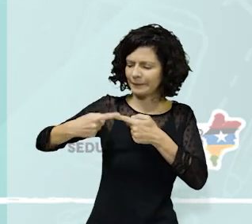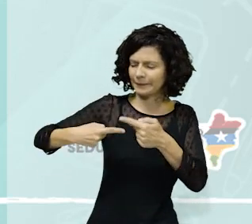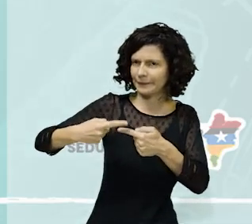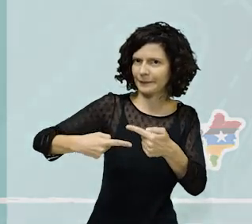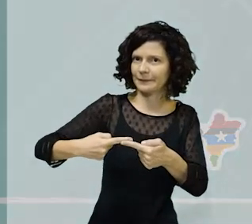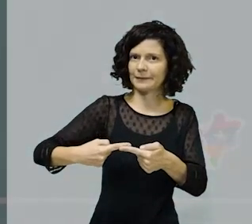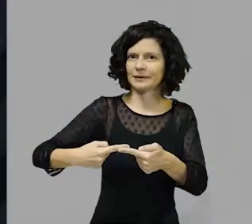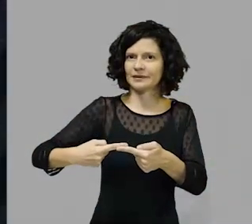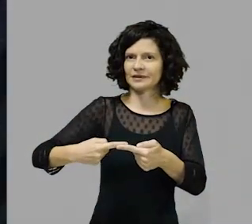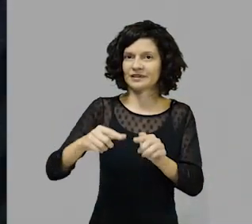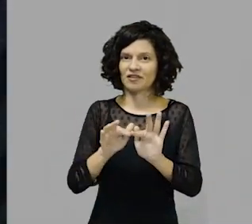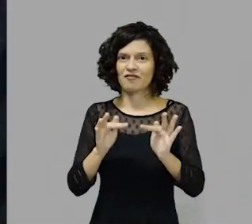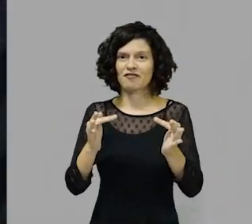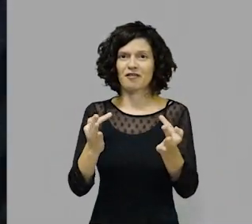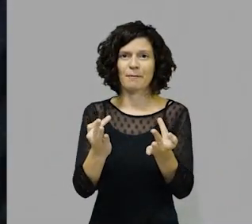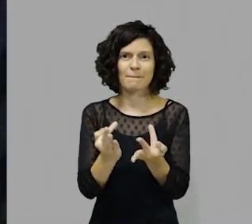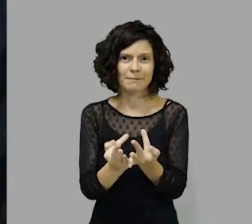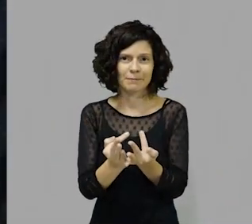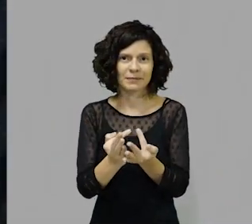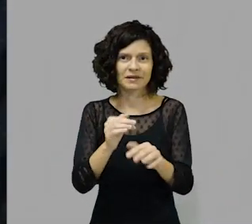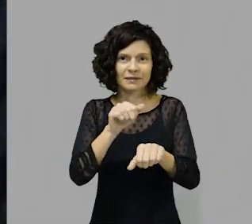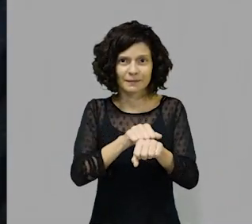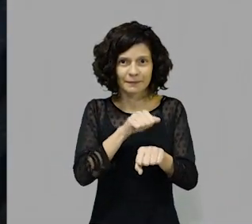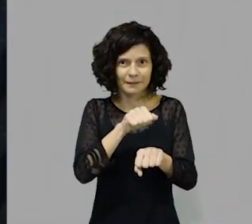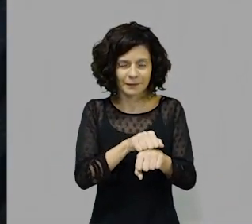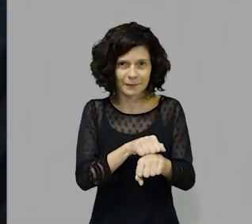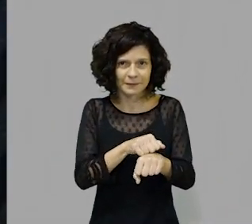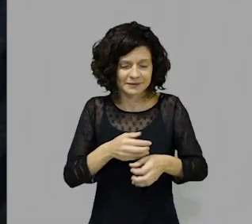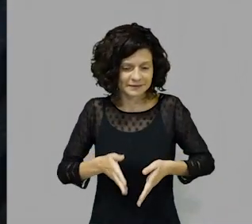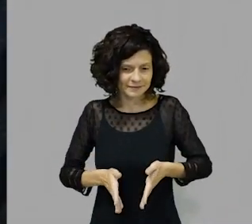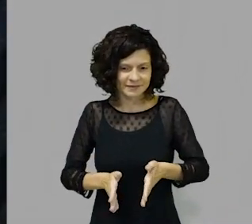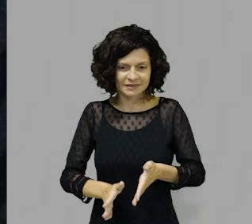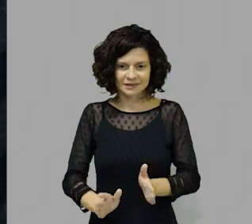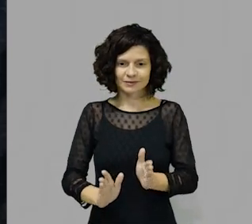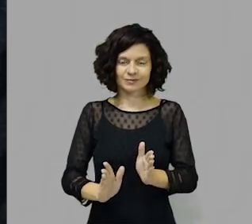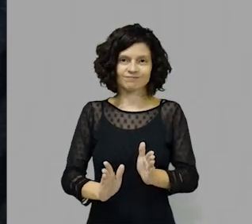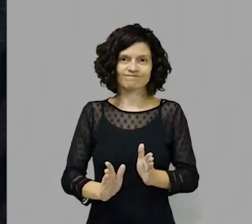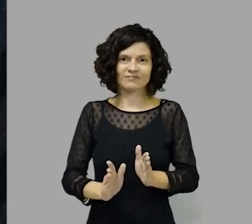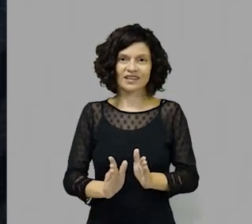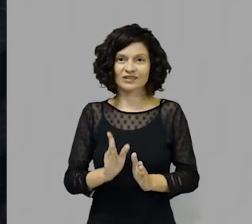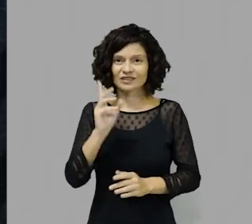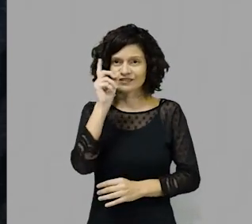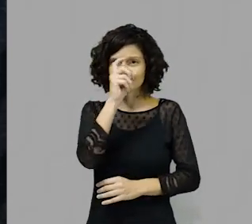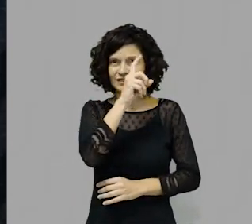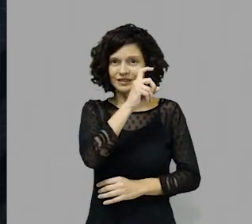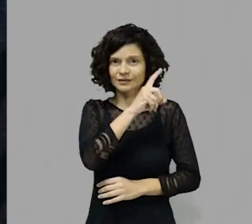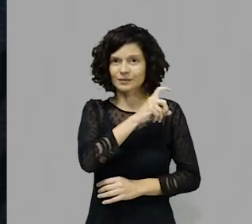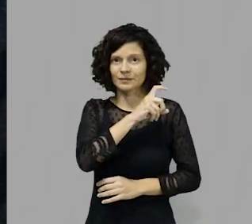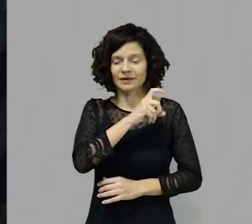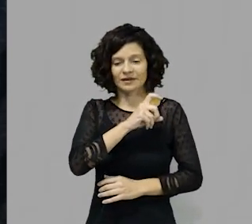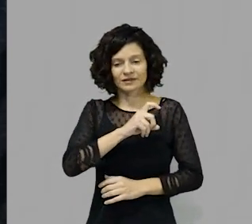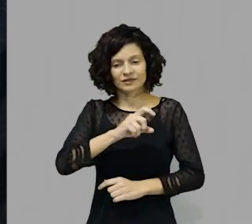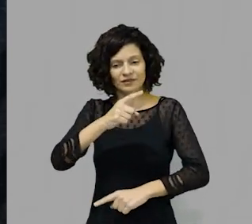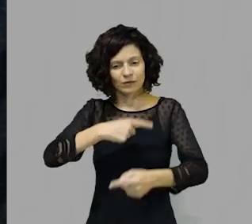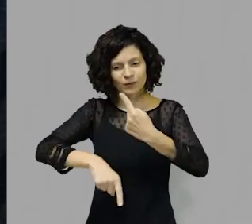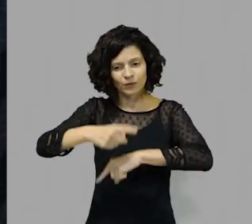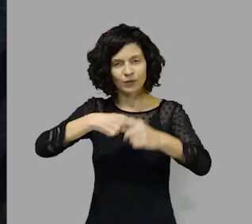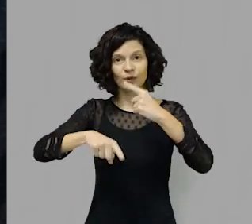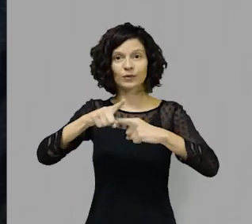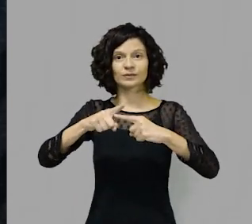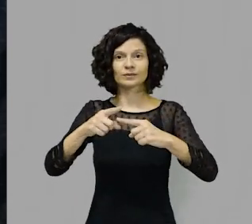teria um componente hereditário. Então, a pessoa nasceu numa família pobre, dificilmente ela vai sair daquela condição, dentro dessa